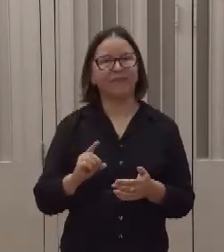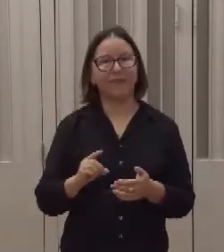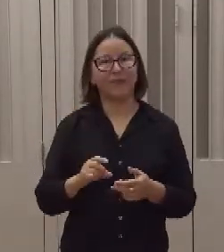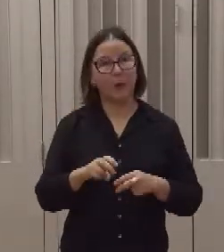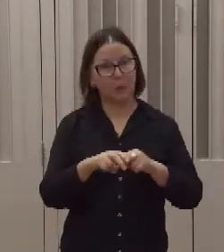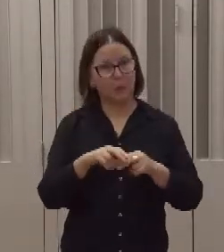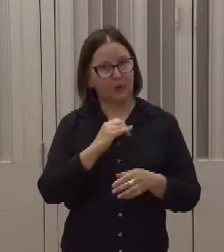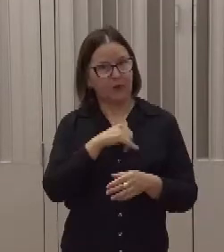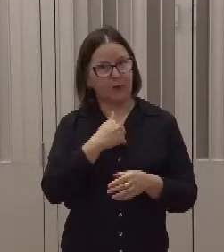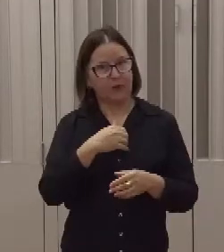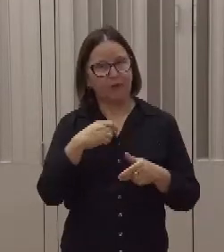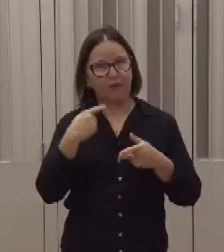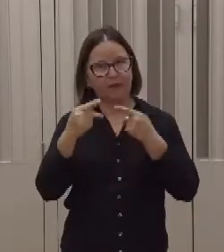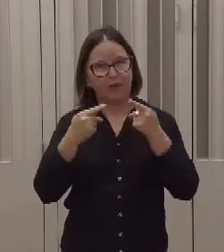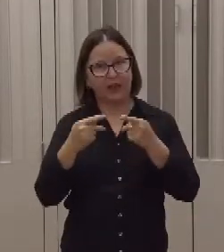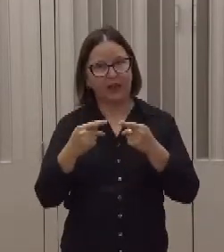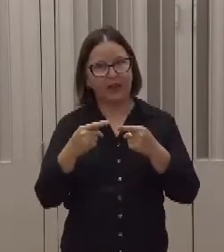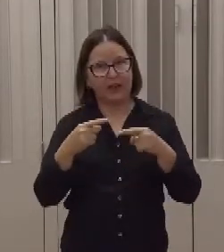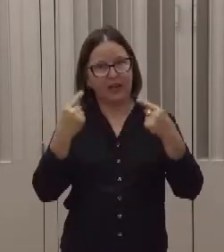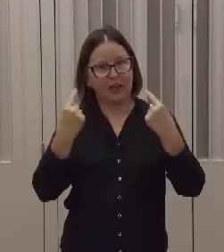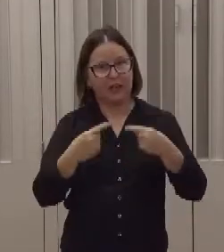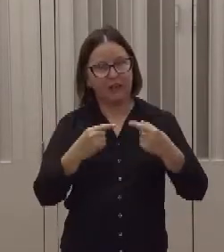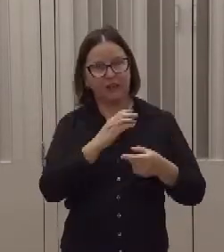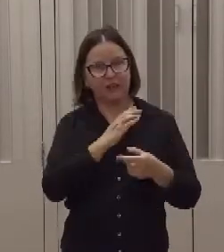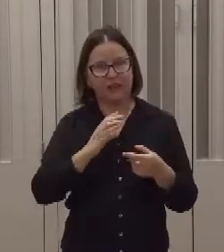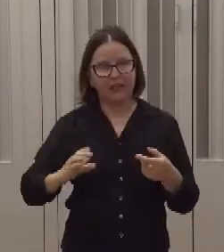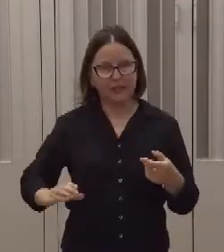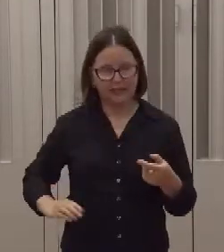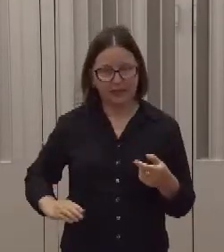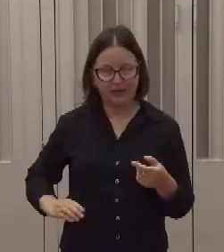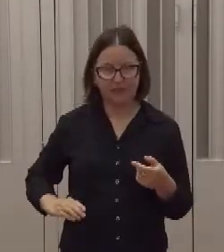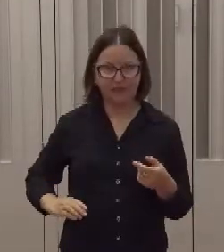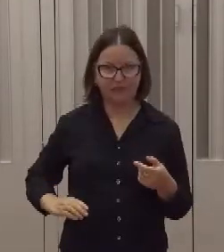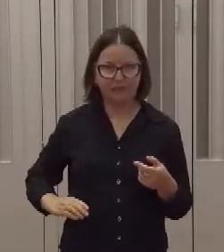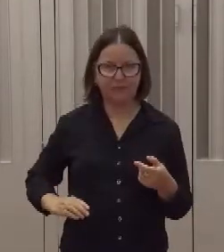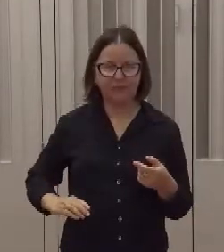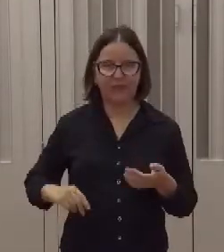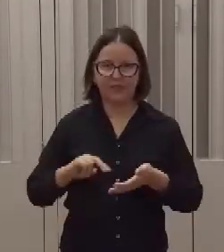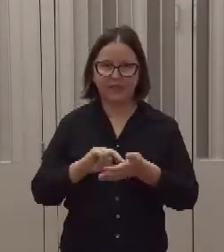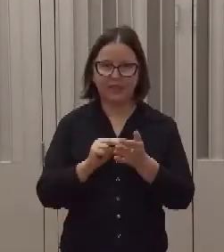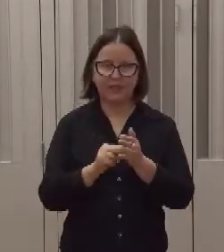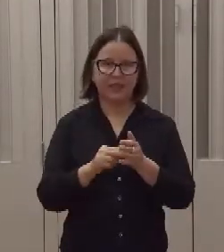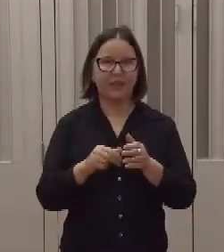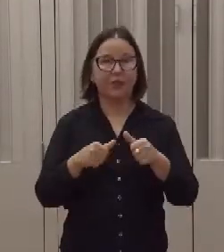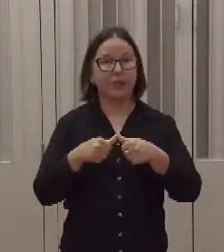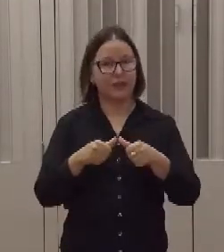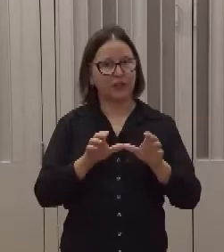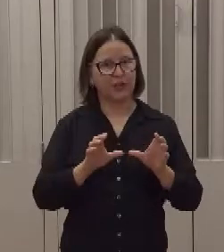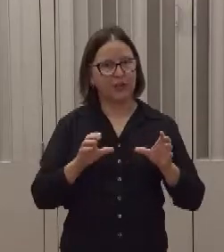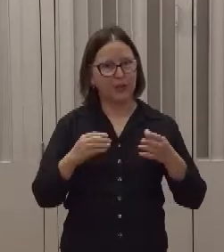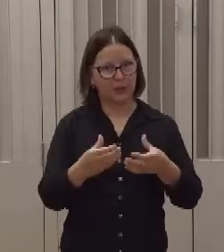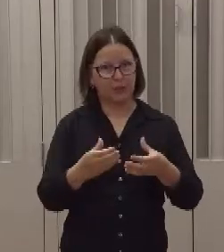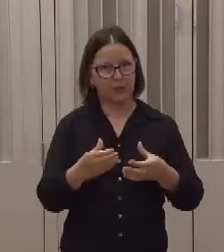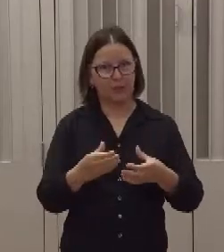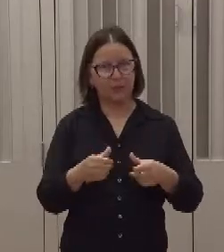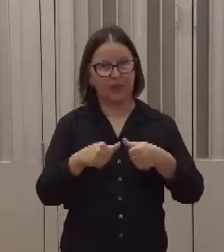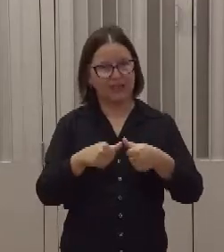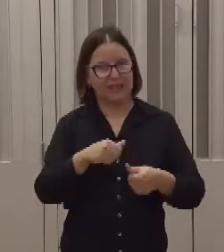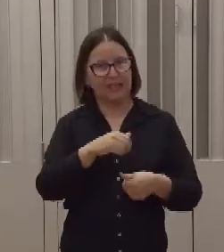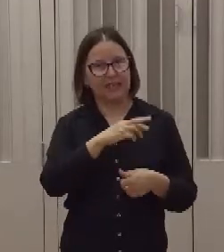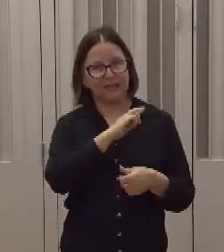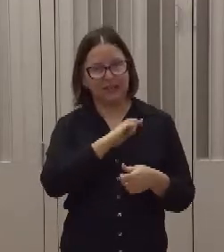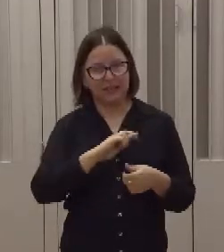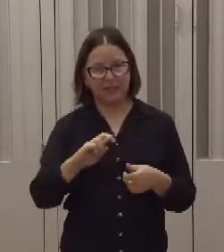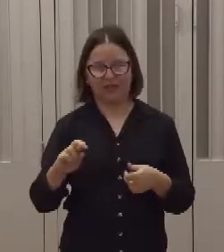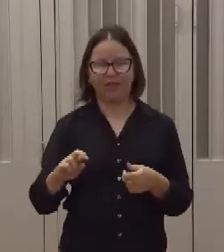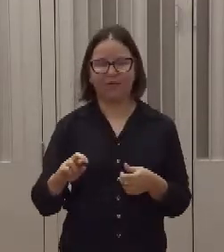anticristos, para se referir aos promotores de tal heresia, e também comunica que eles já eram muitos, conforme 1